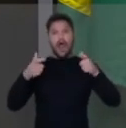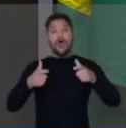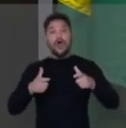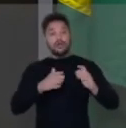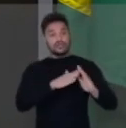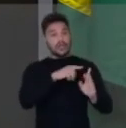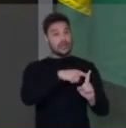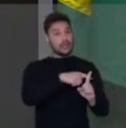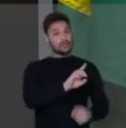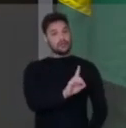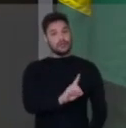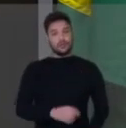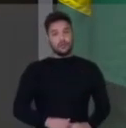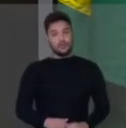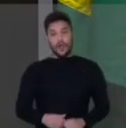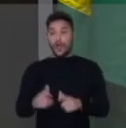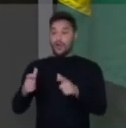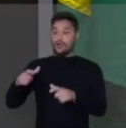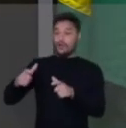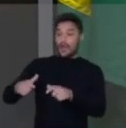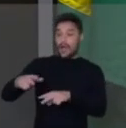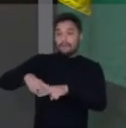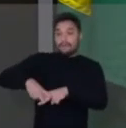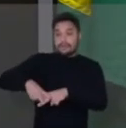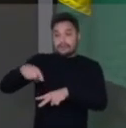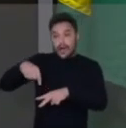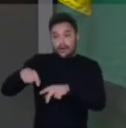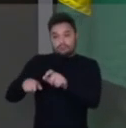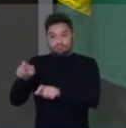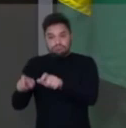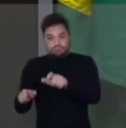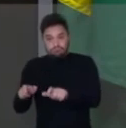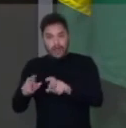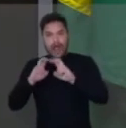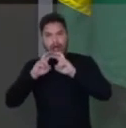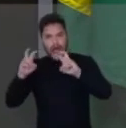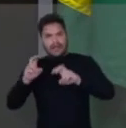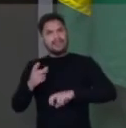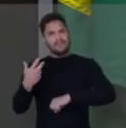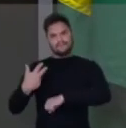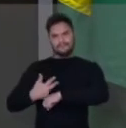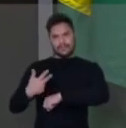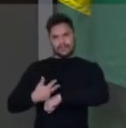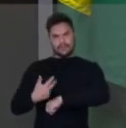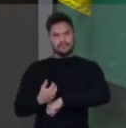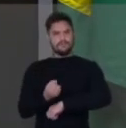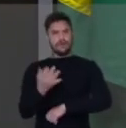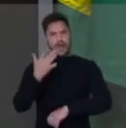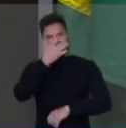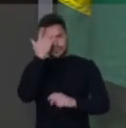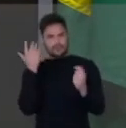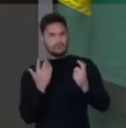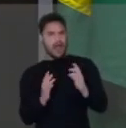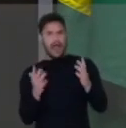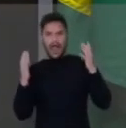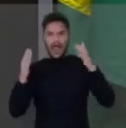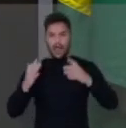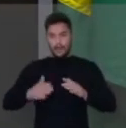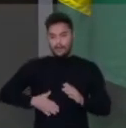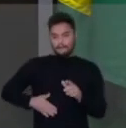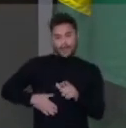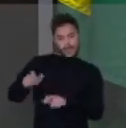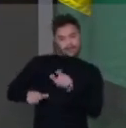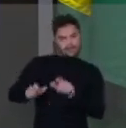foi. Foi nos presídios. Nos presídios chegaram vários vídeos. Pessoas comemorando lá, bandidos